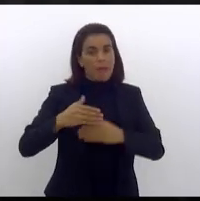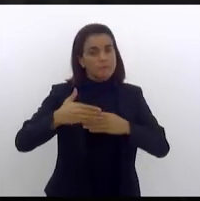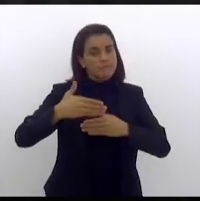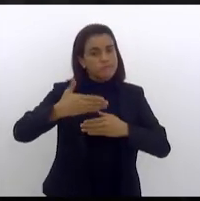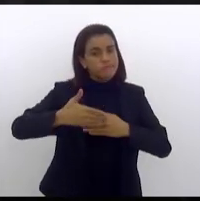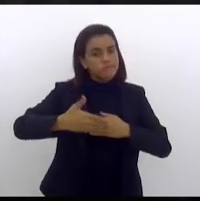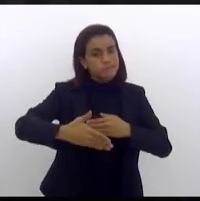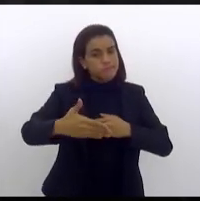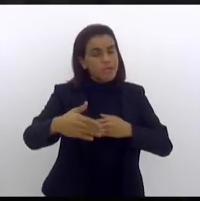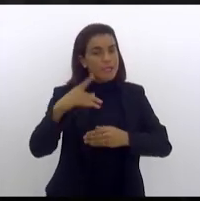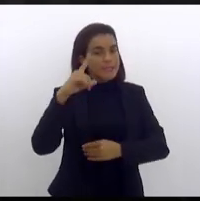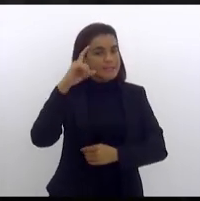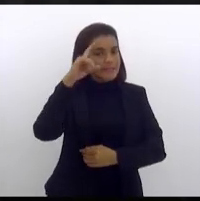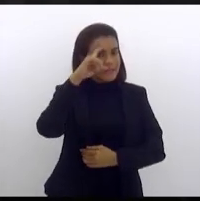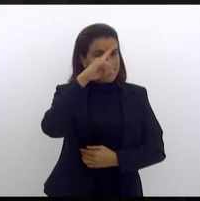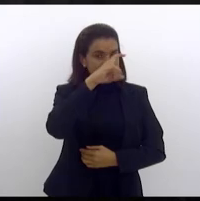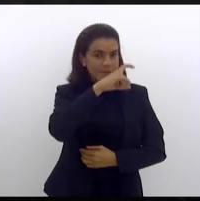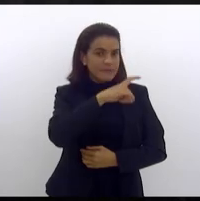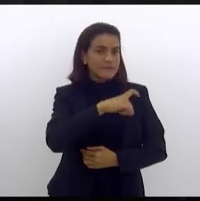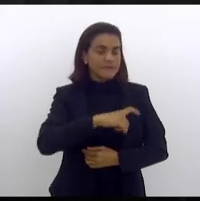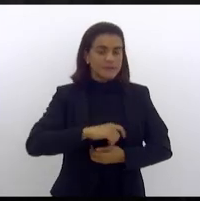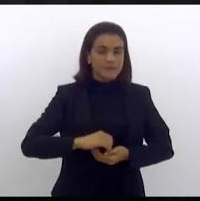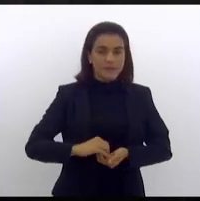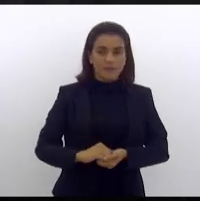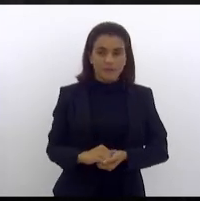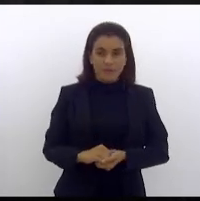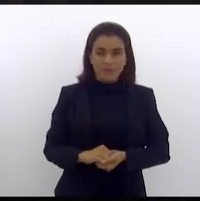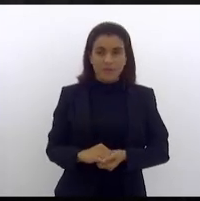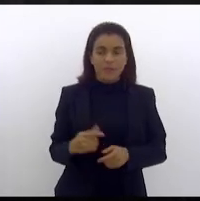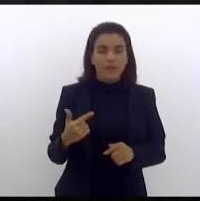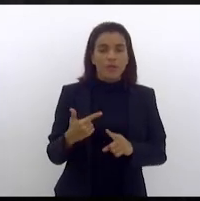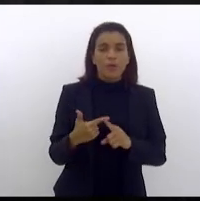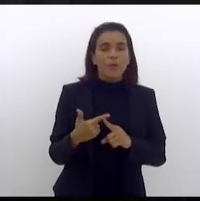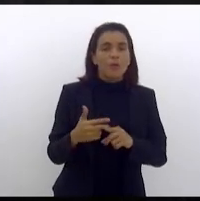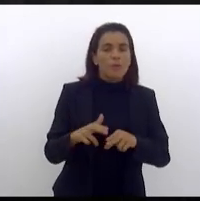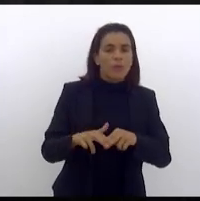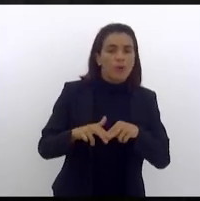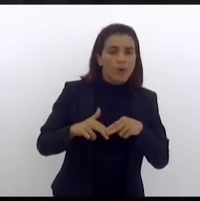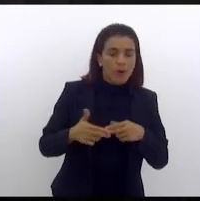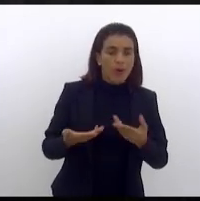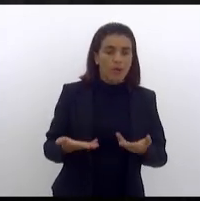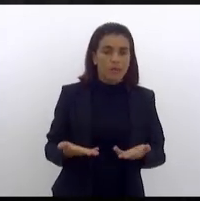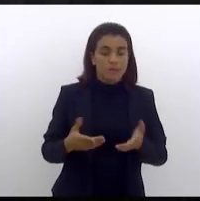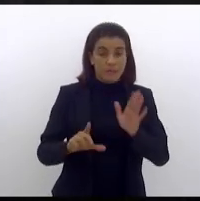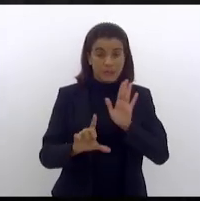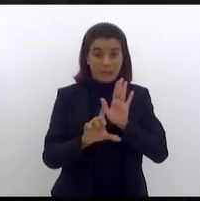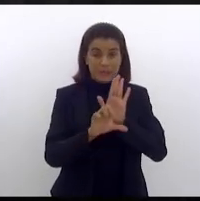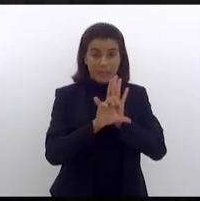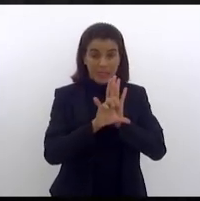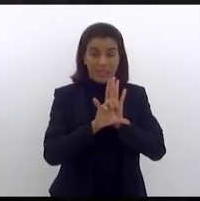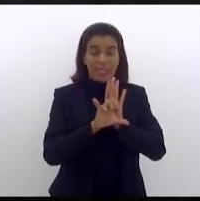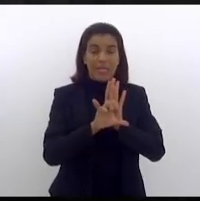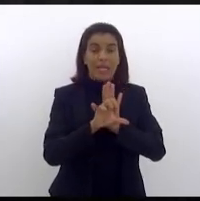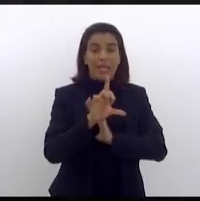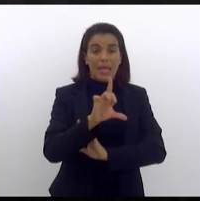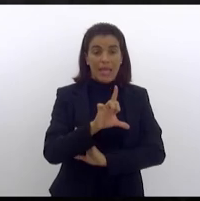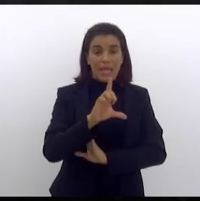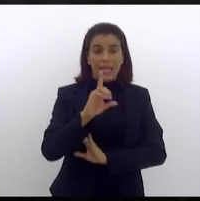difíceis pela frente porque função das leis complementares